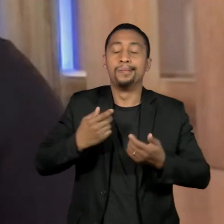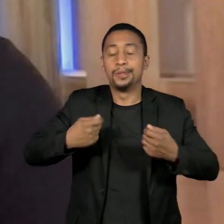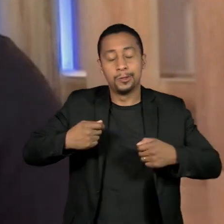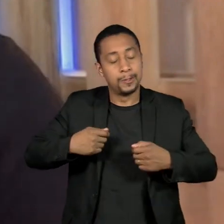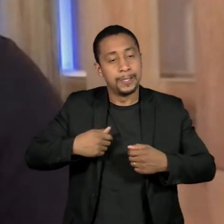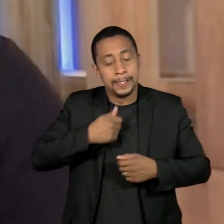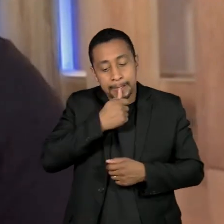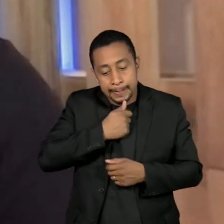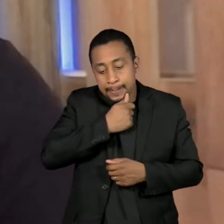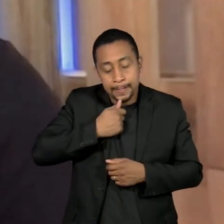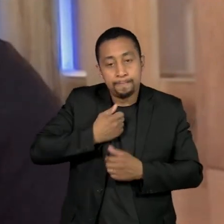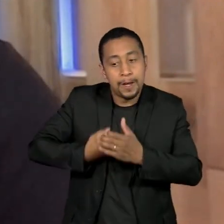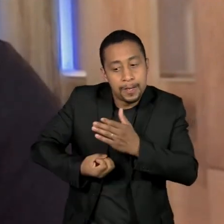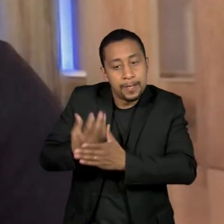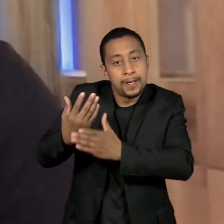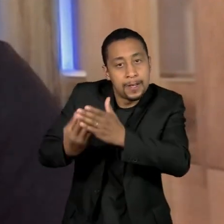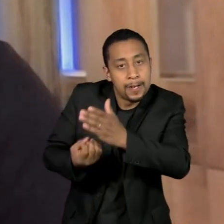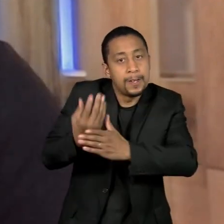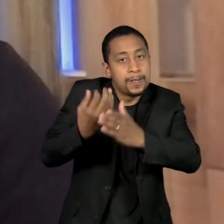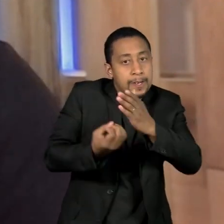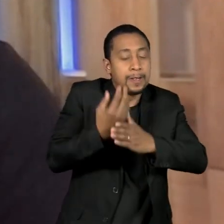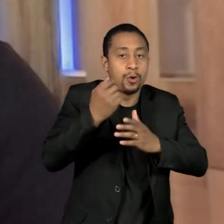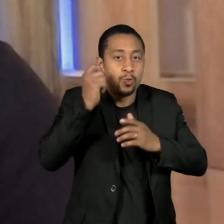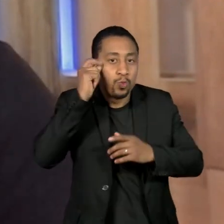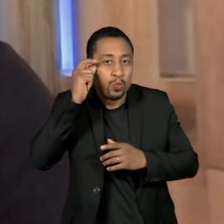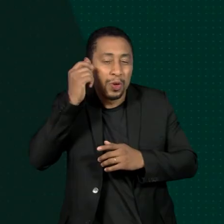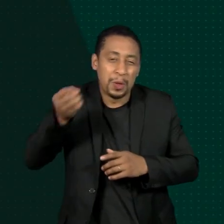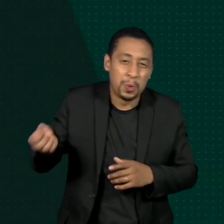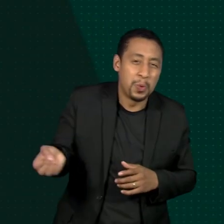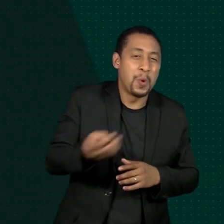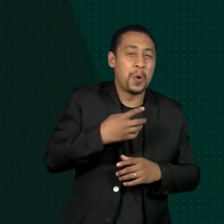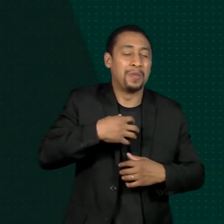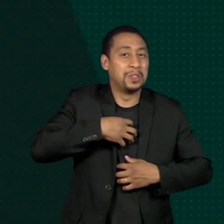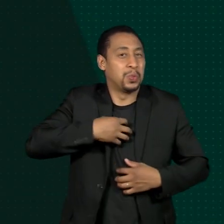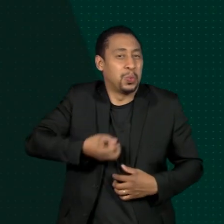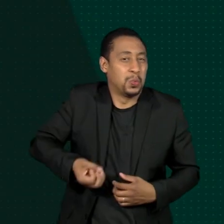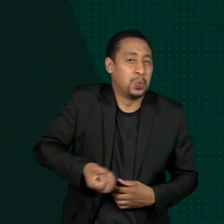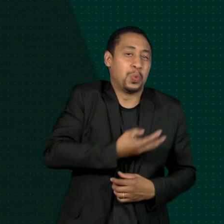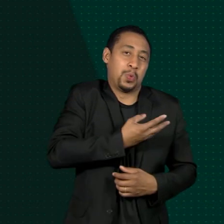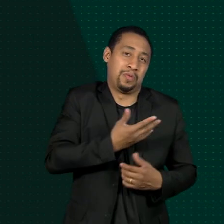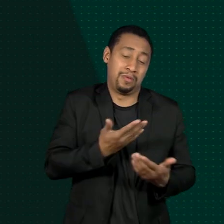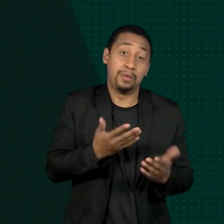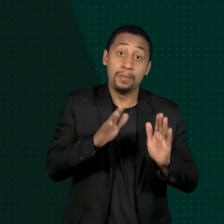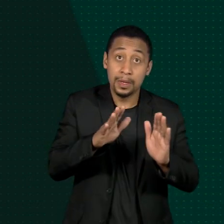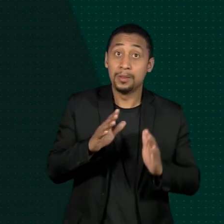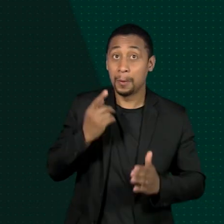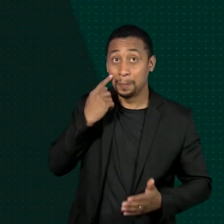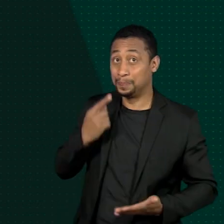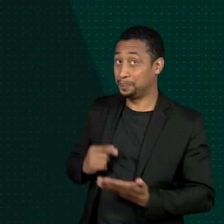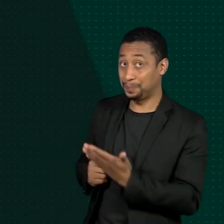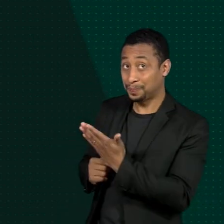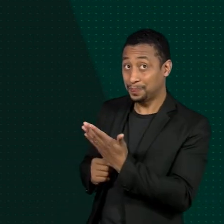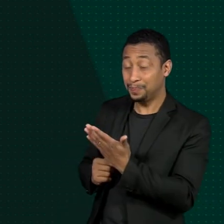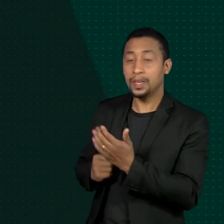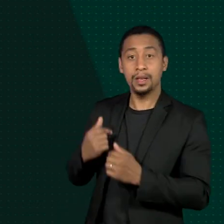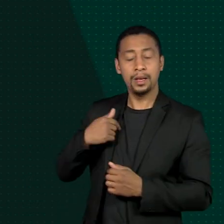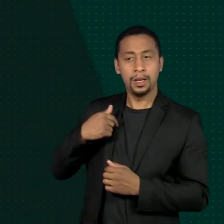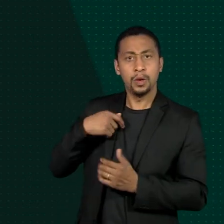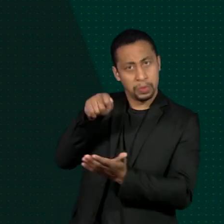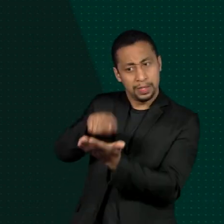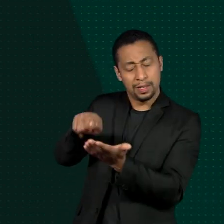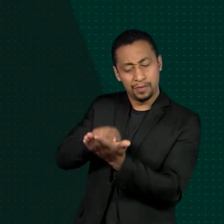para mim, sempre foi muito a questão da ficção científica. Quando eu criei essa percepção, eu falei, caramba, eu posso construir uma ficção